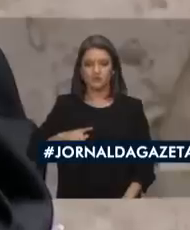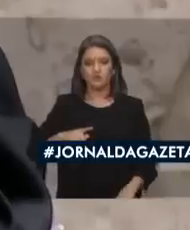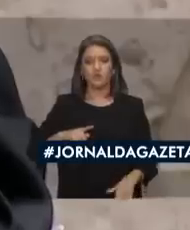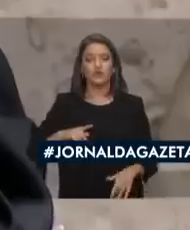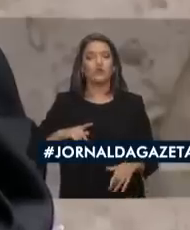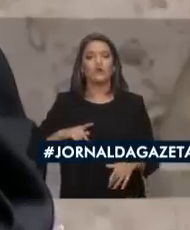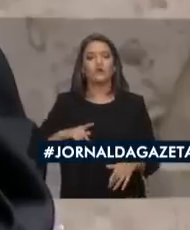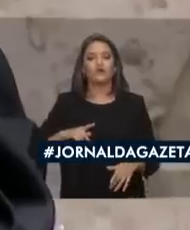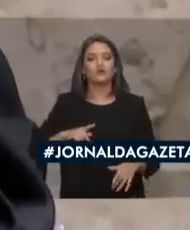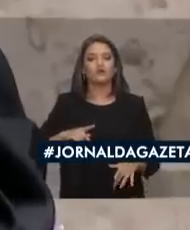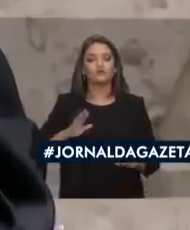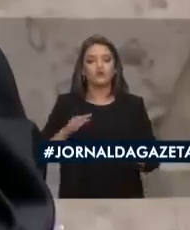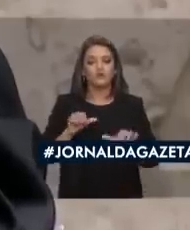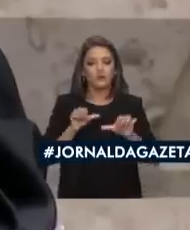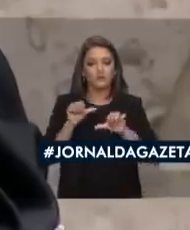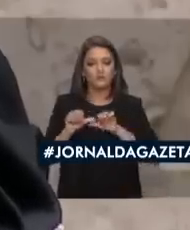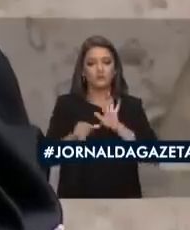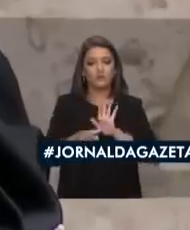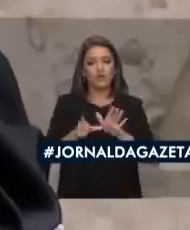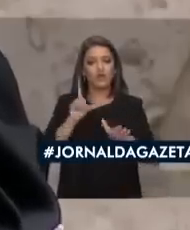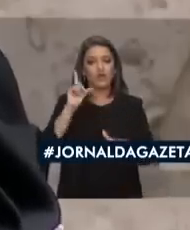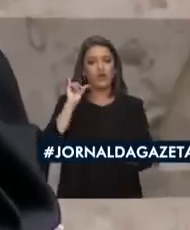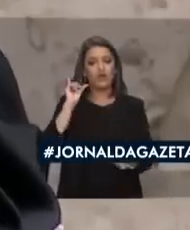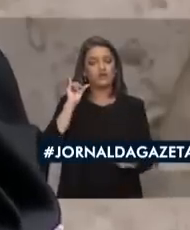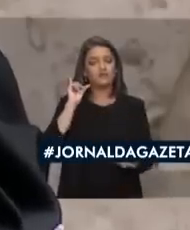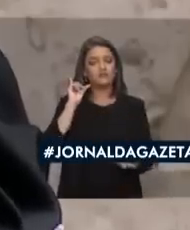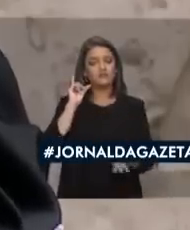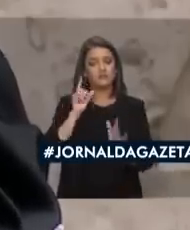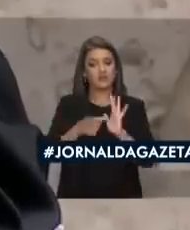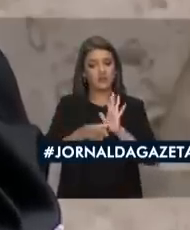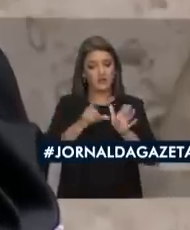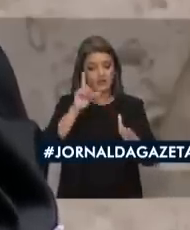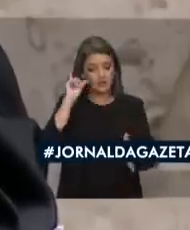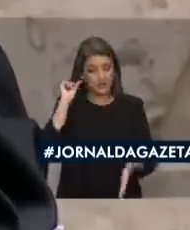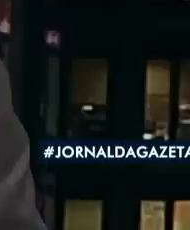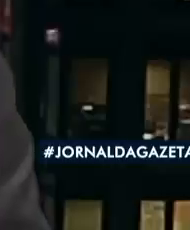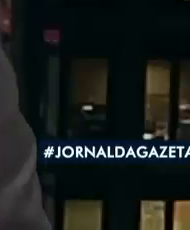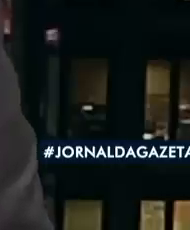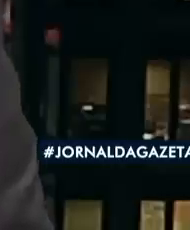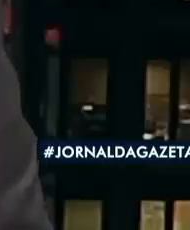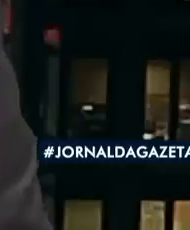anteriormente no momento de uma cognição incompleta